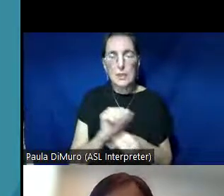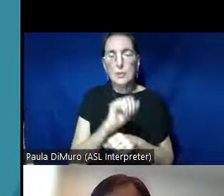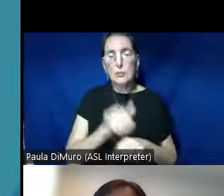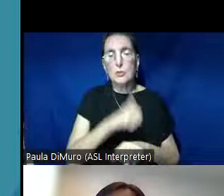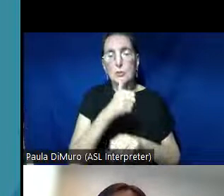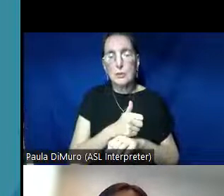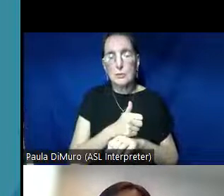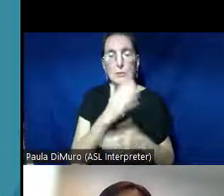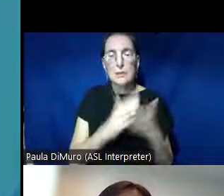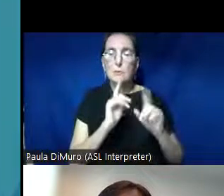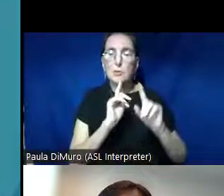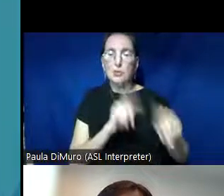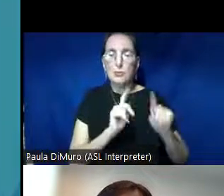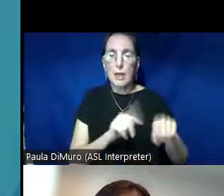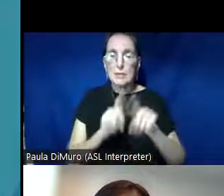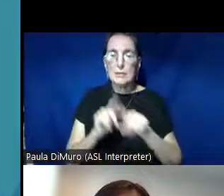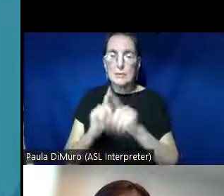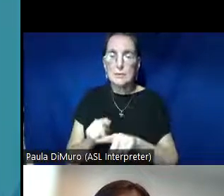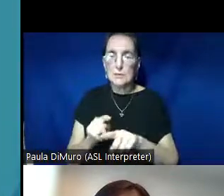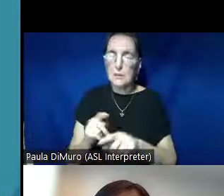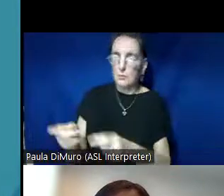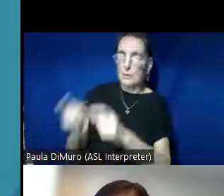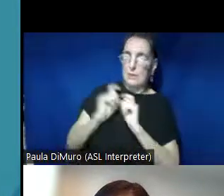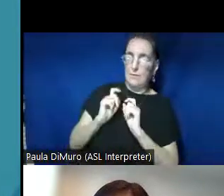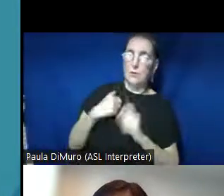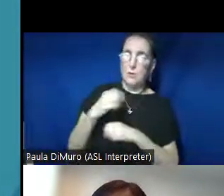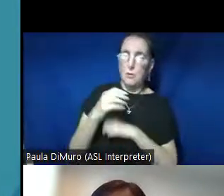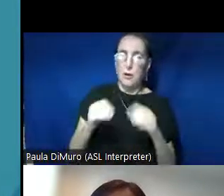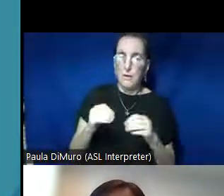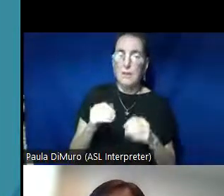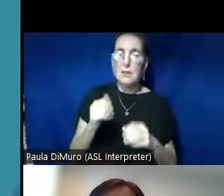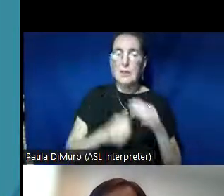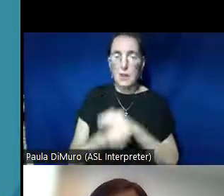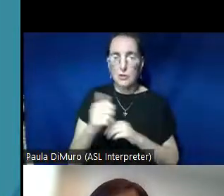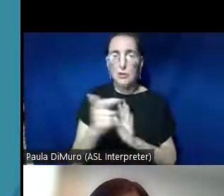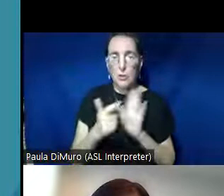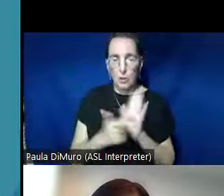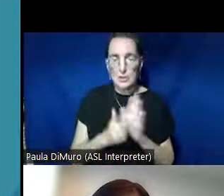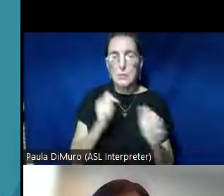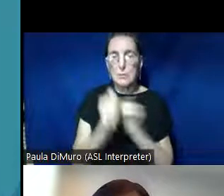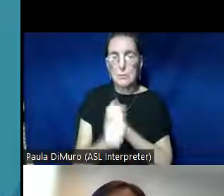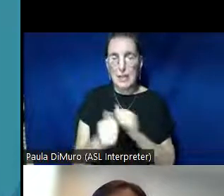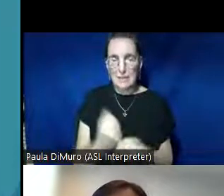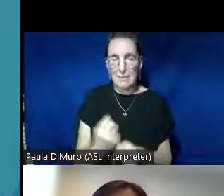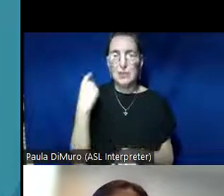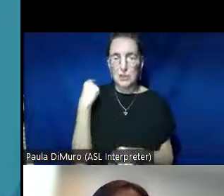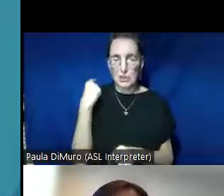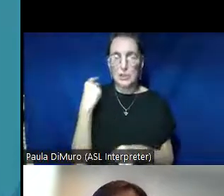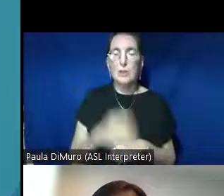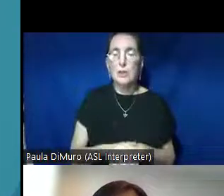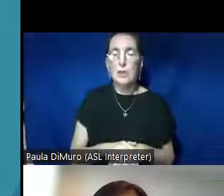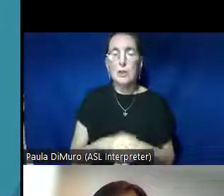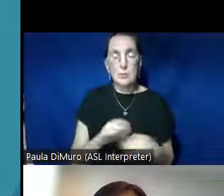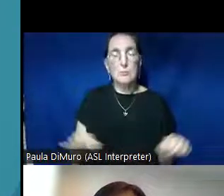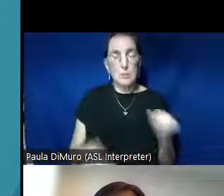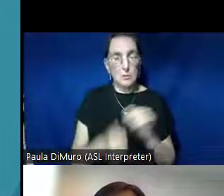a primeira iniciativa e implementa diretivas de legislação de clima de 2021, que foi passar